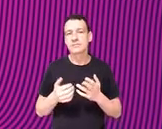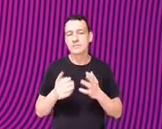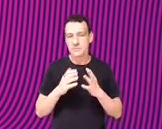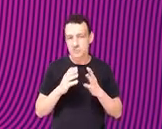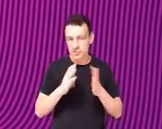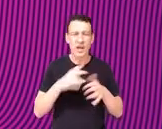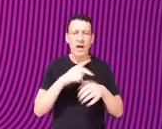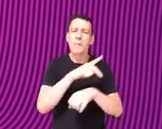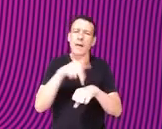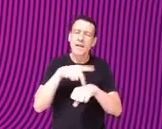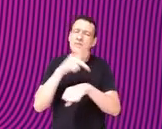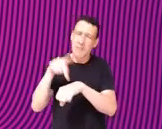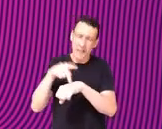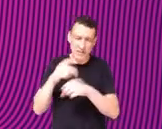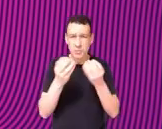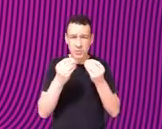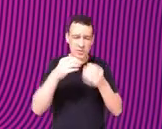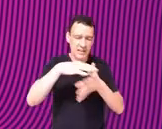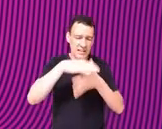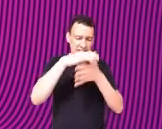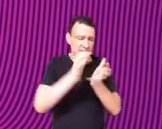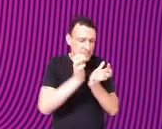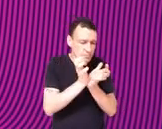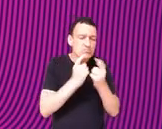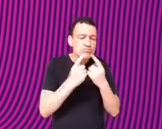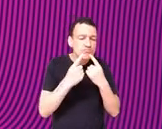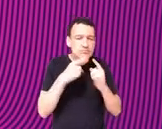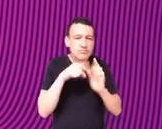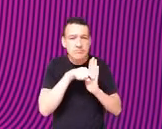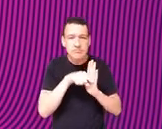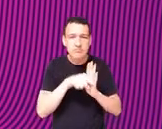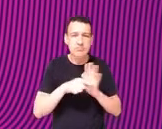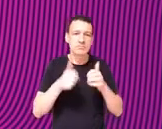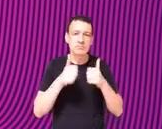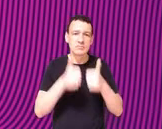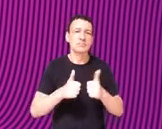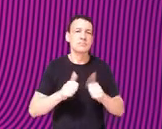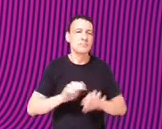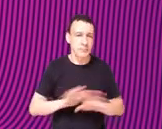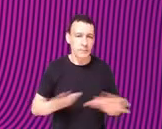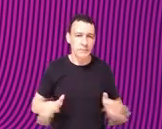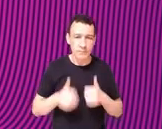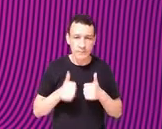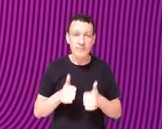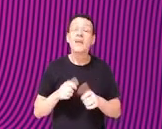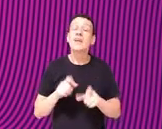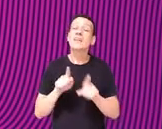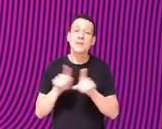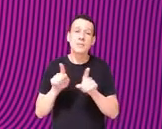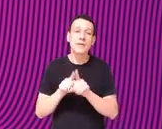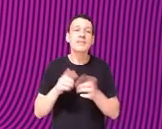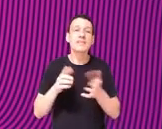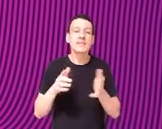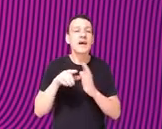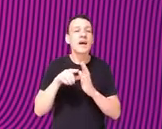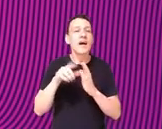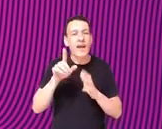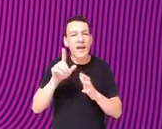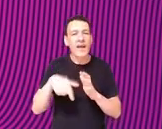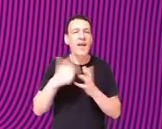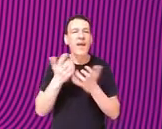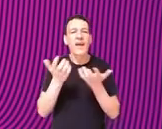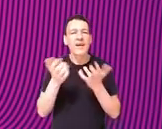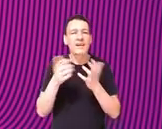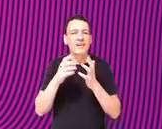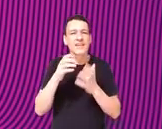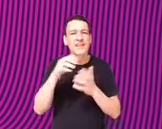países. A facilitação da produção dos chamados scorecards nacionais, com toda a informação relativa ao país ou à